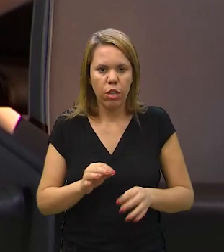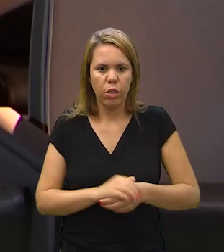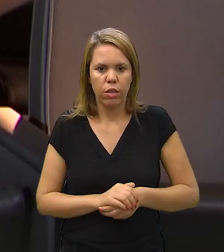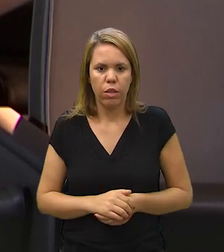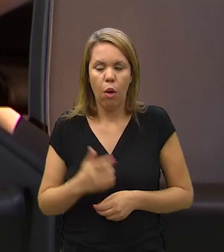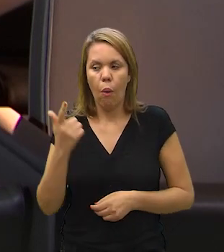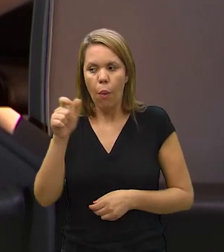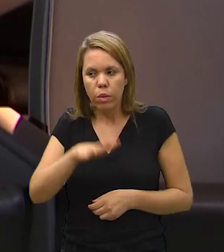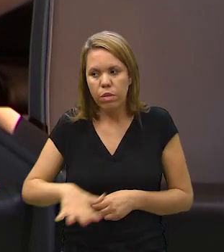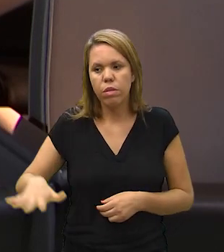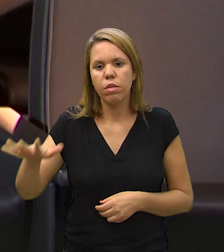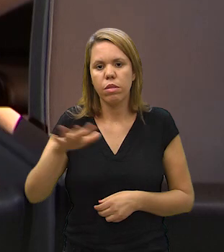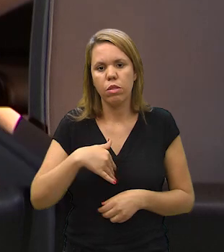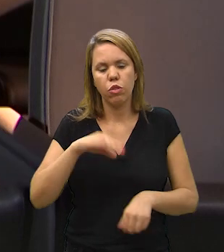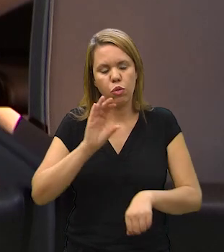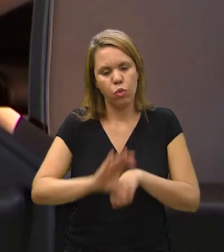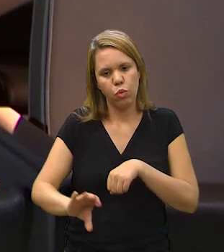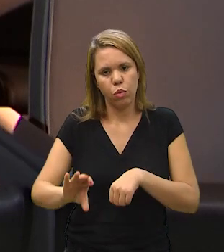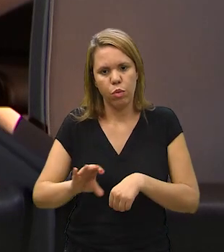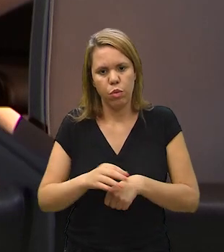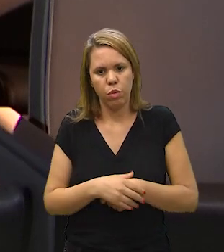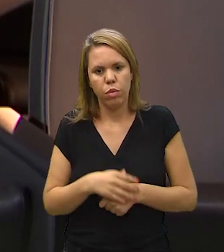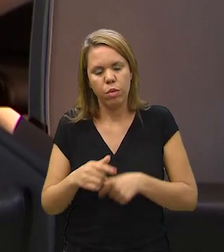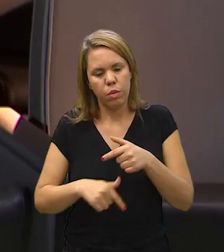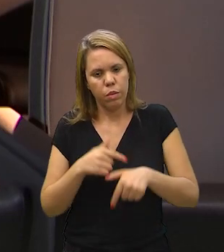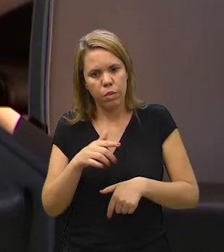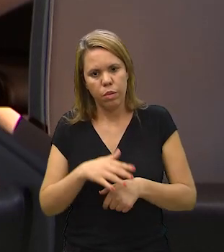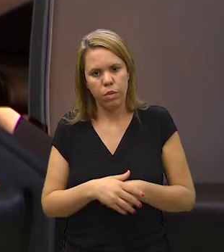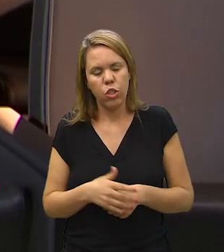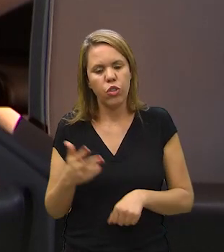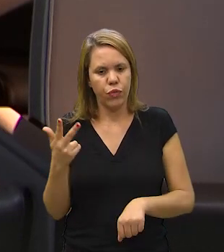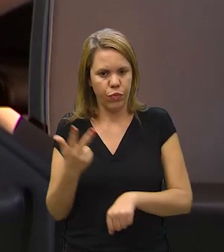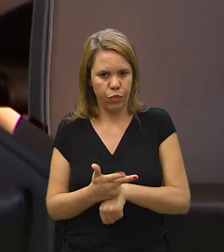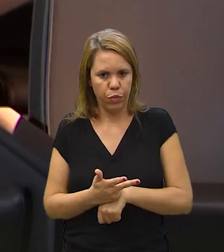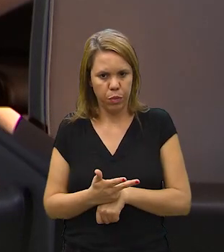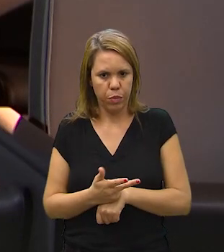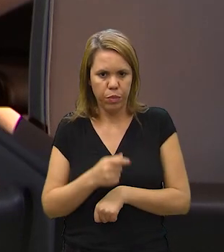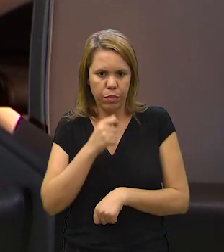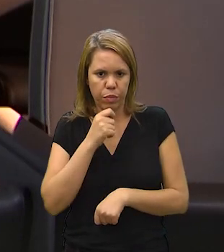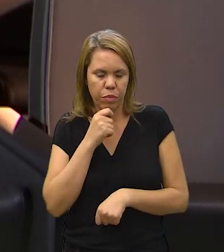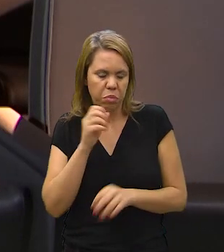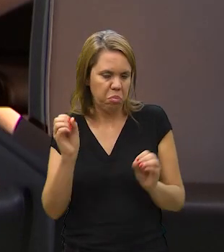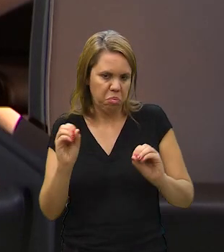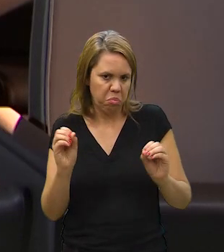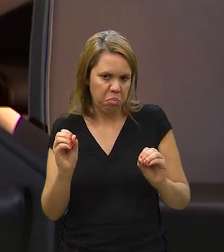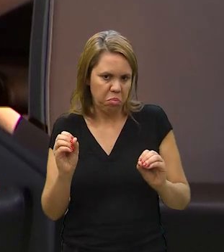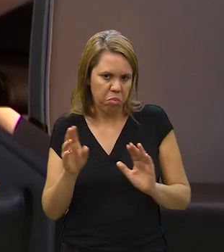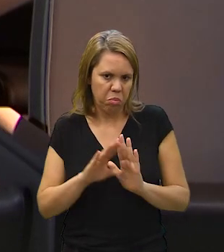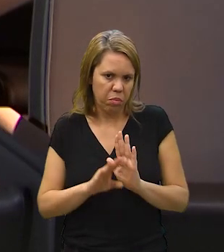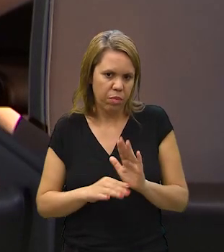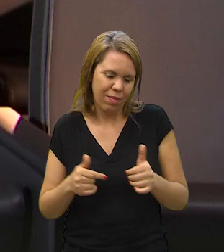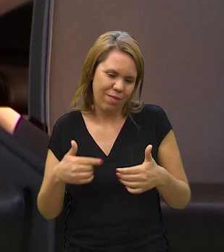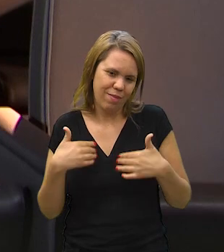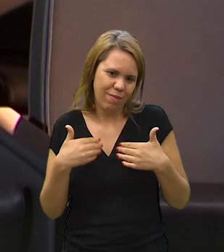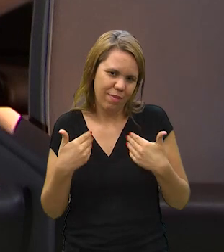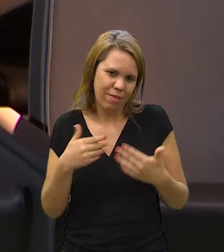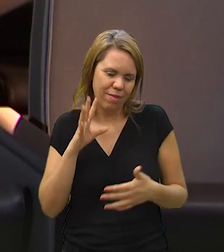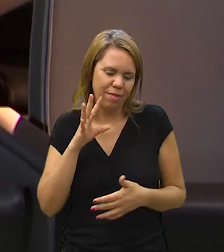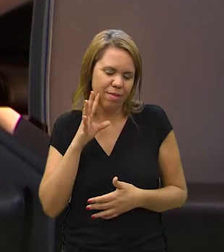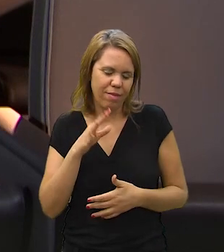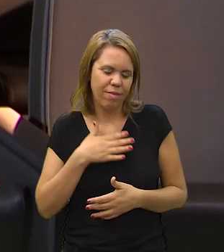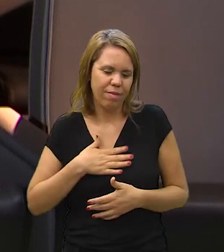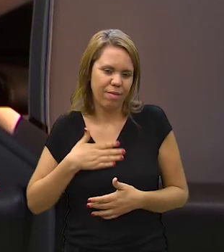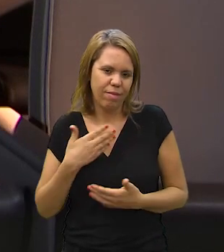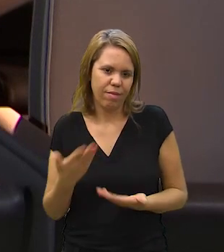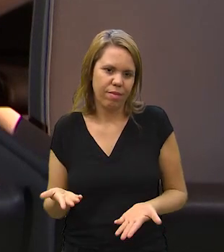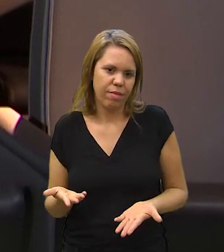projetos para outras áreas que o nosso curso trabalha. Então, filmagem, por enquanto, nenhuma programada. Mas foi divertido filmar um musical, foi